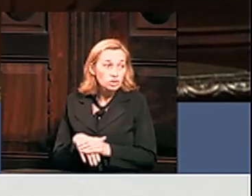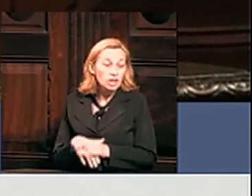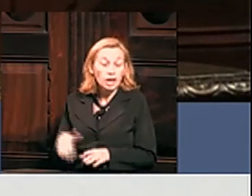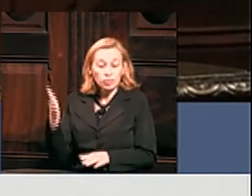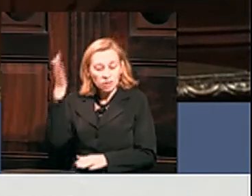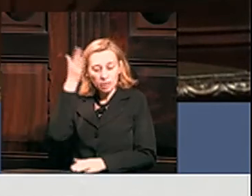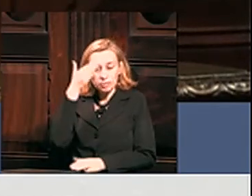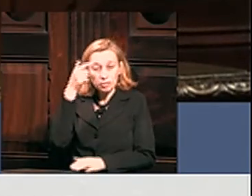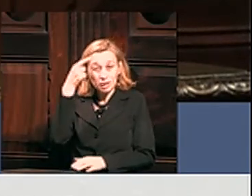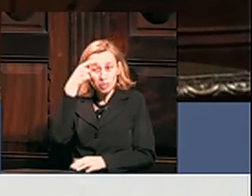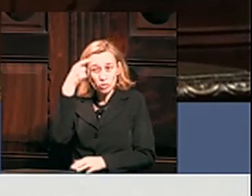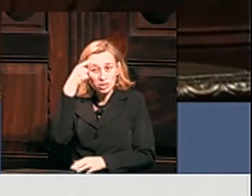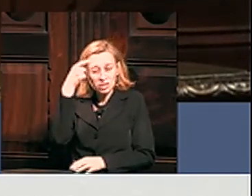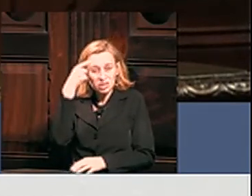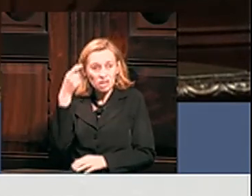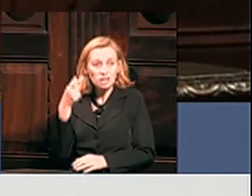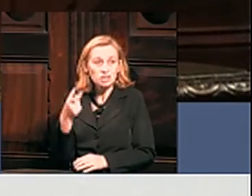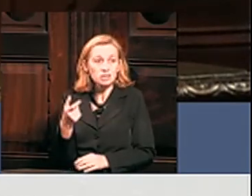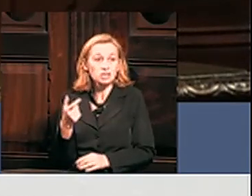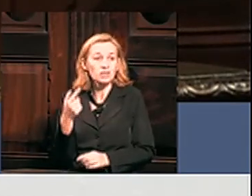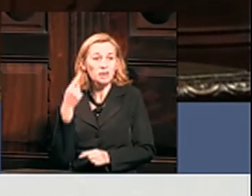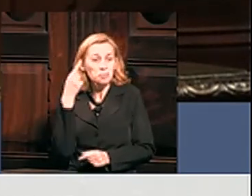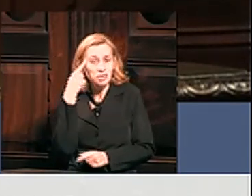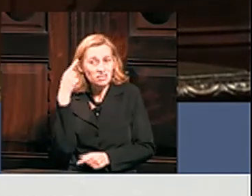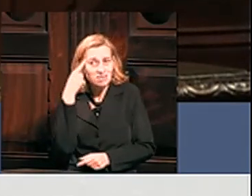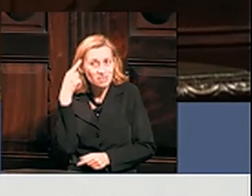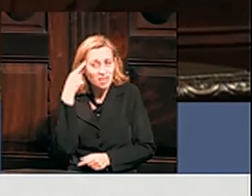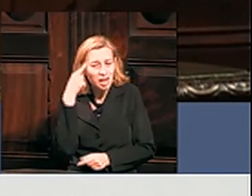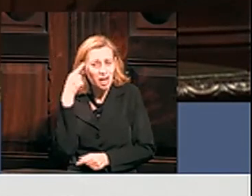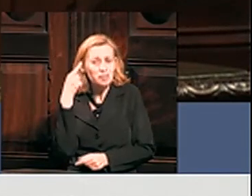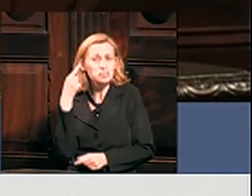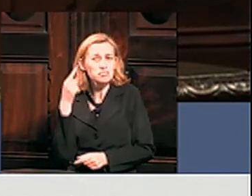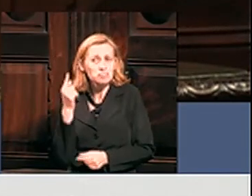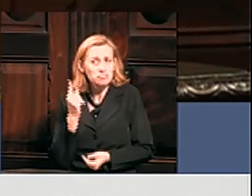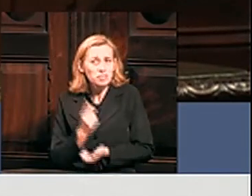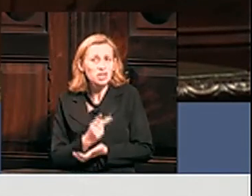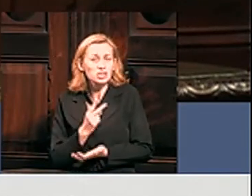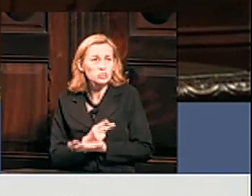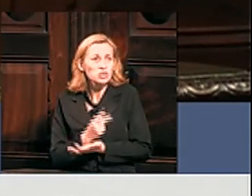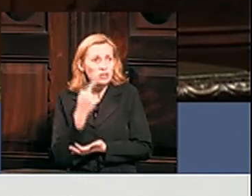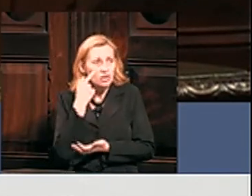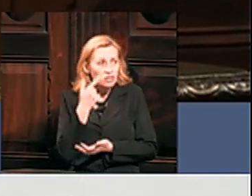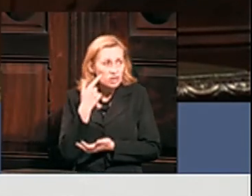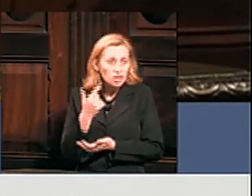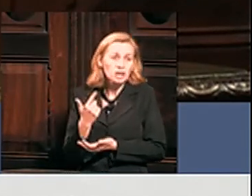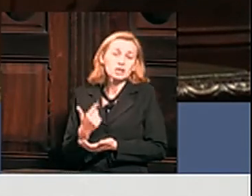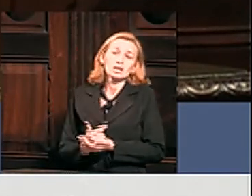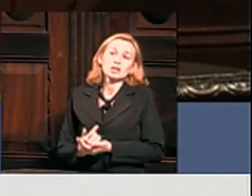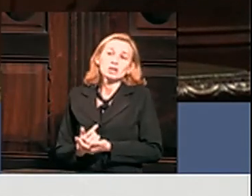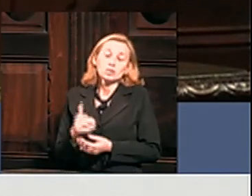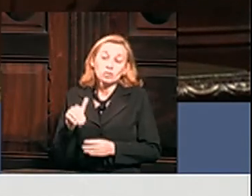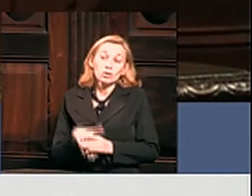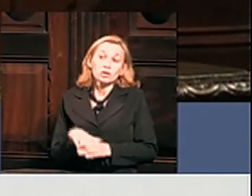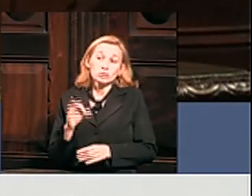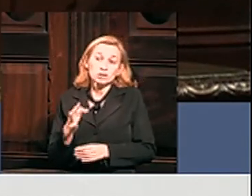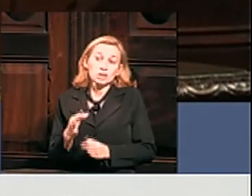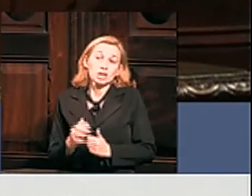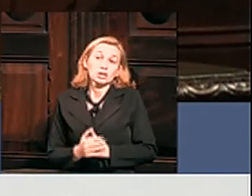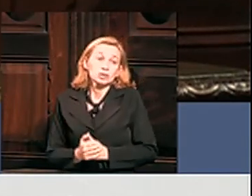cabeça, fará muita reflexão e que o voto do Tribunal de